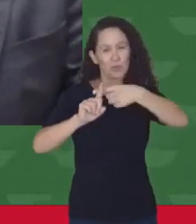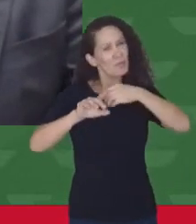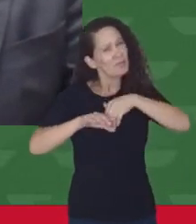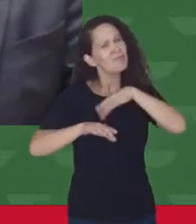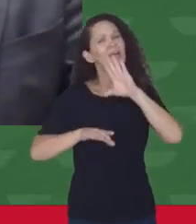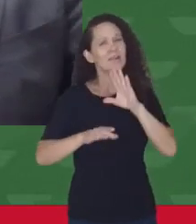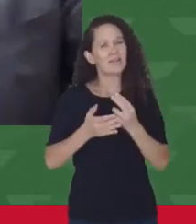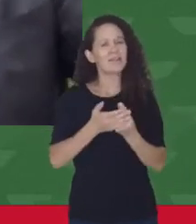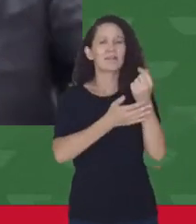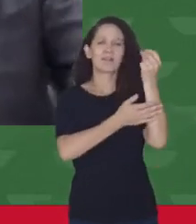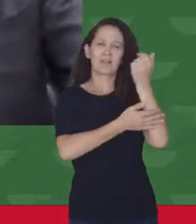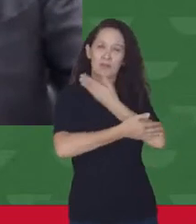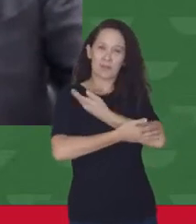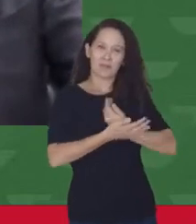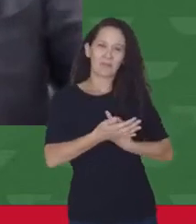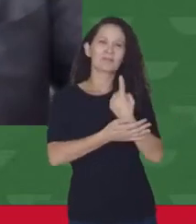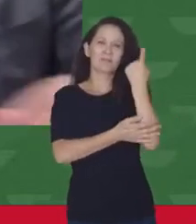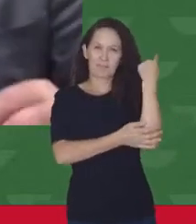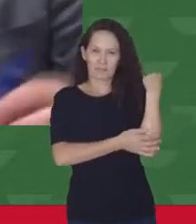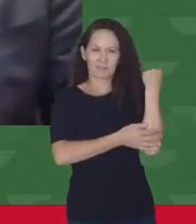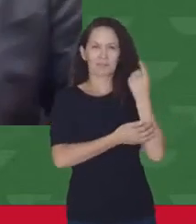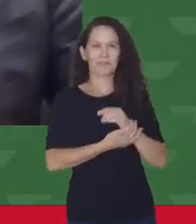períodos anteriores. Né?